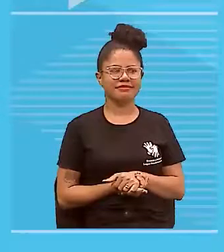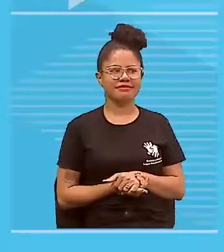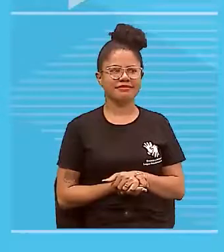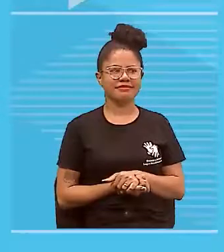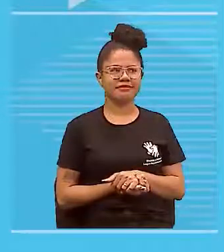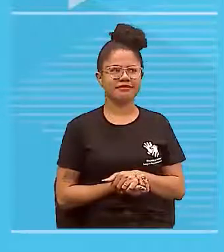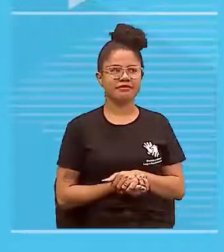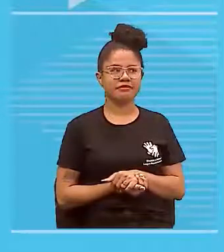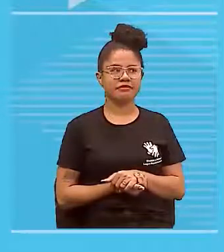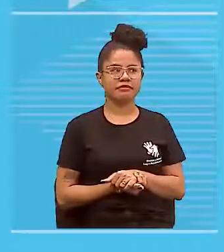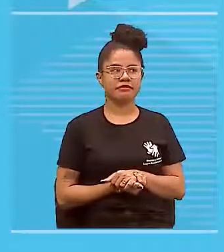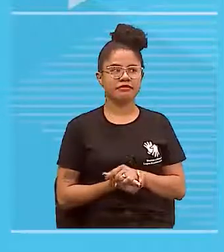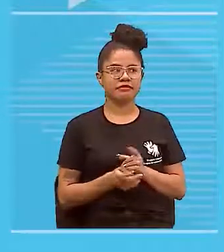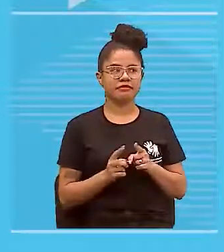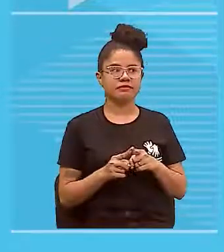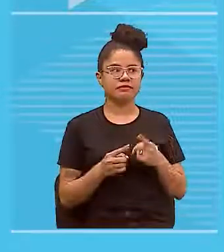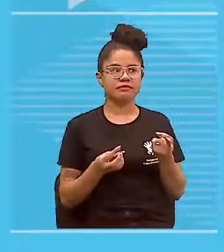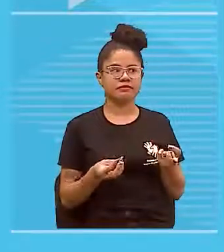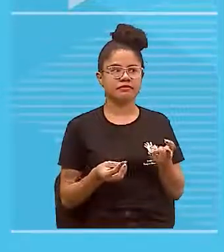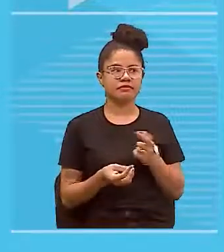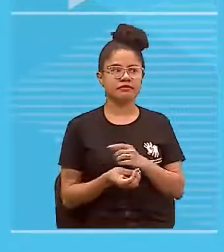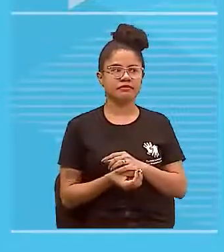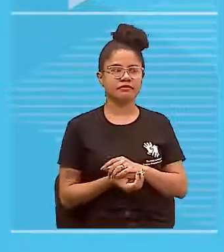mas aqui a